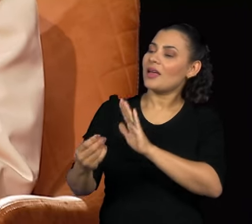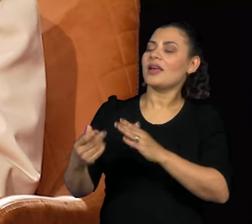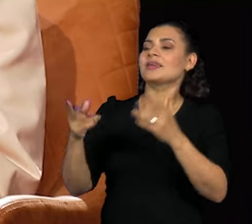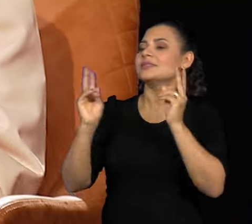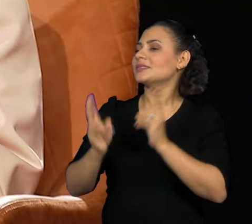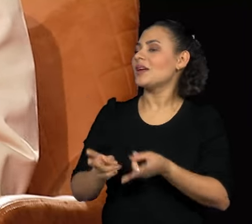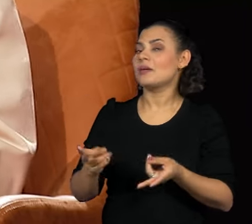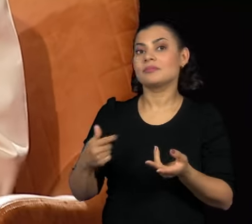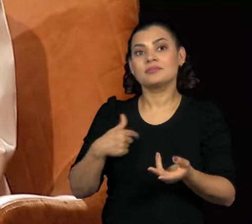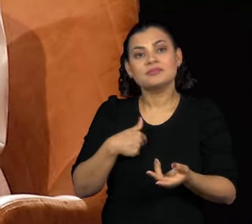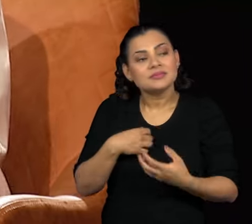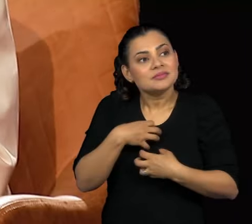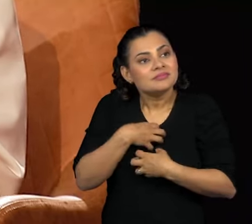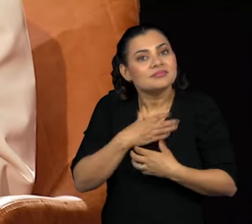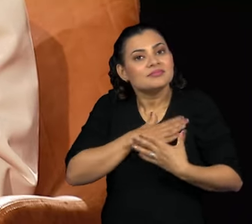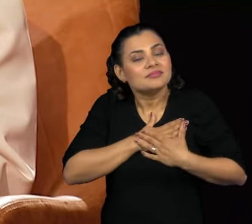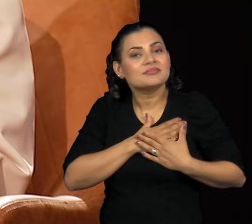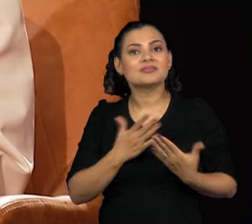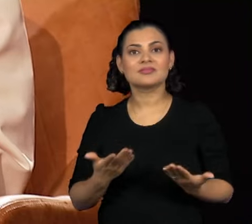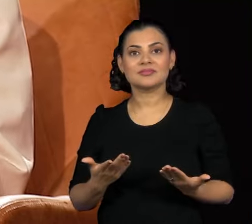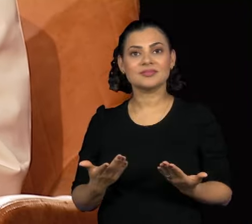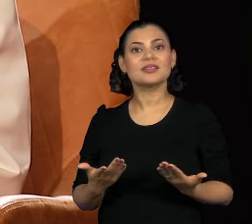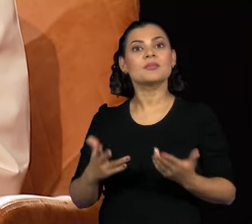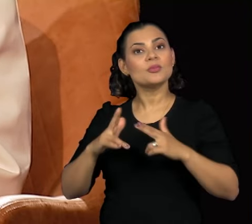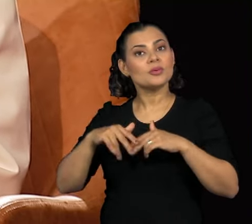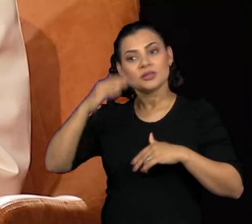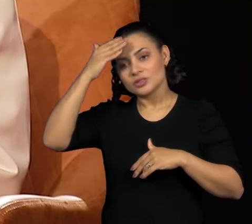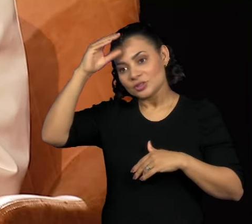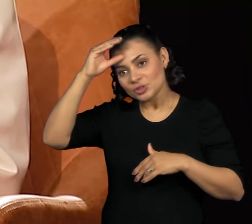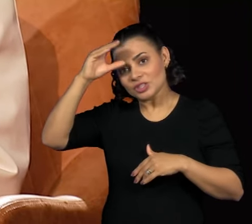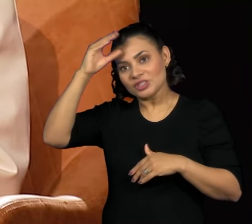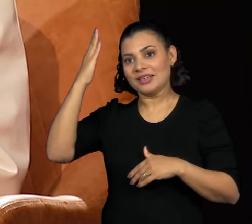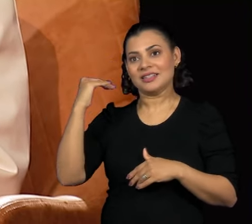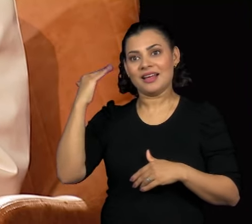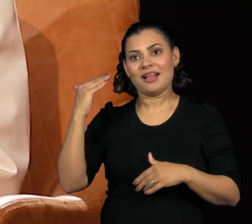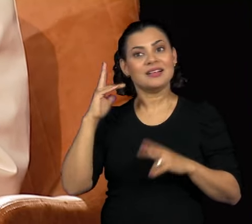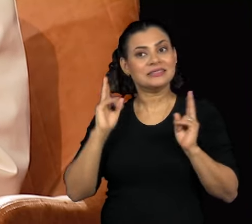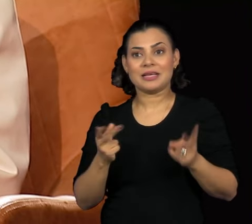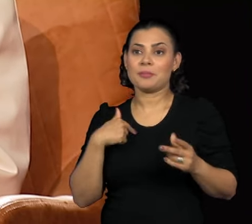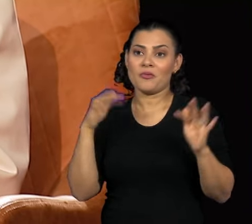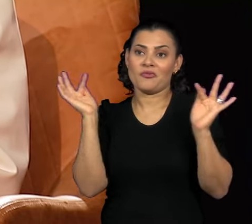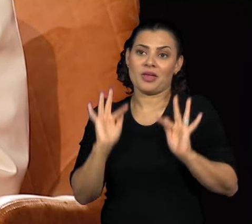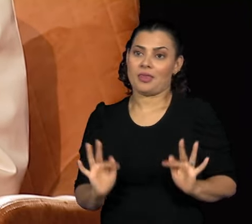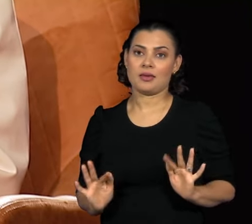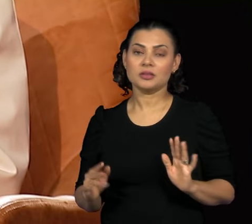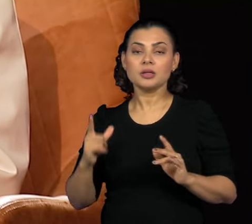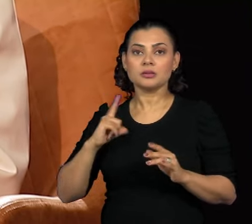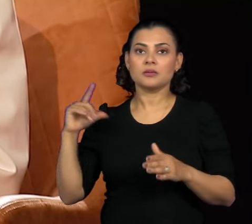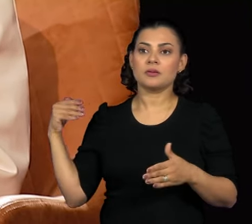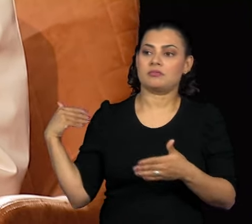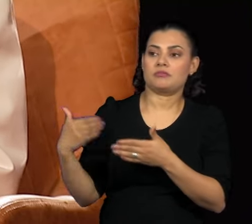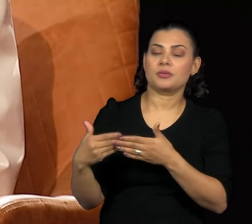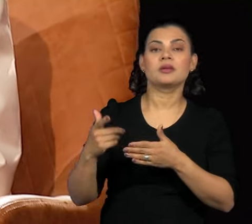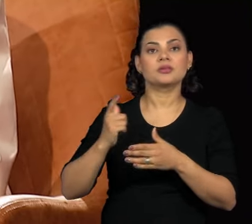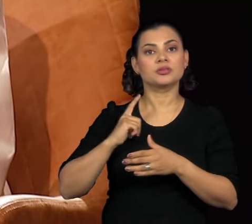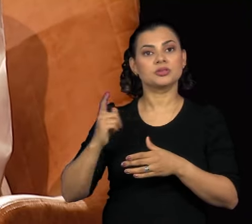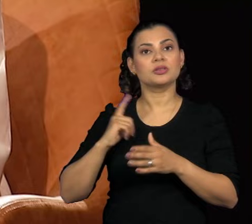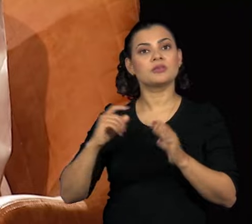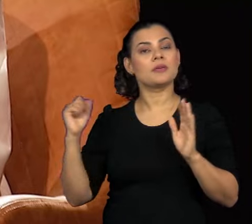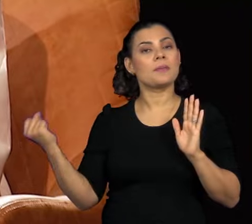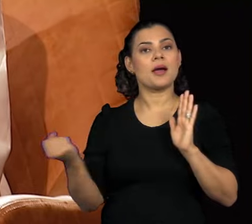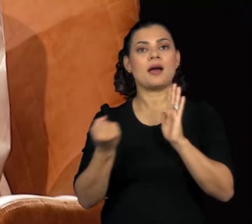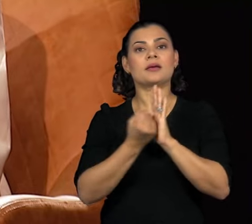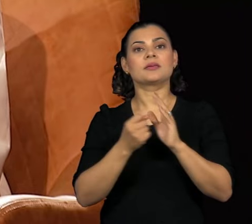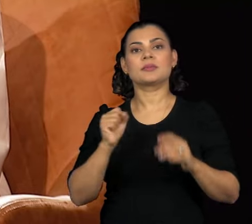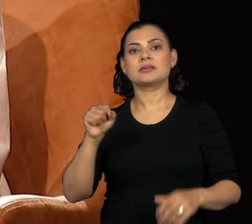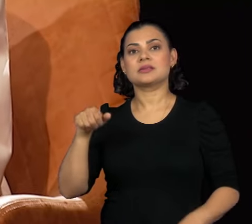toma a benção, tia Alessi para cá, tia Alessi para lá. Eu fico muito feliz. Recentemente, eu tive um exemplo assim, marcante com Sandra